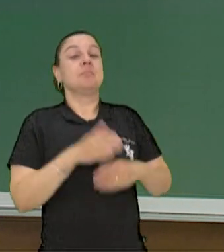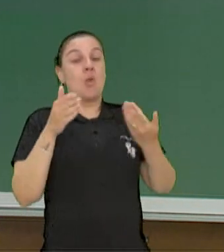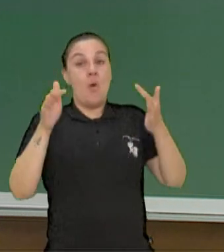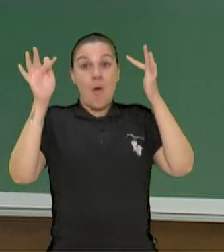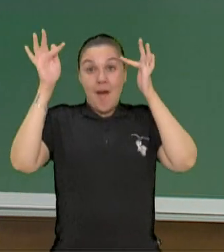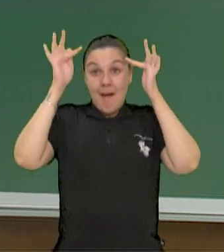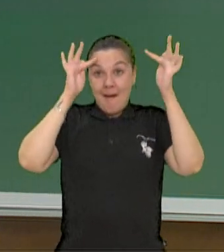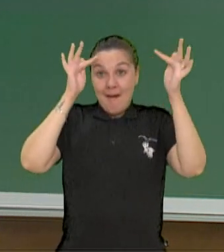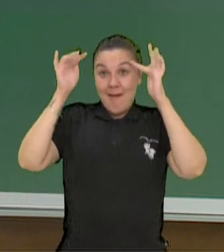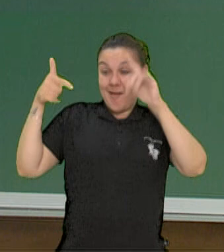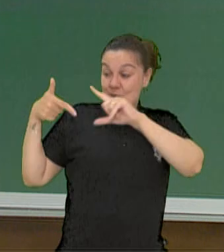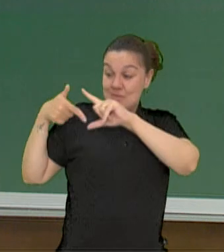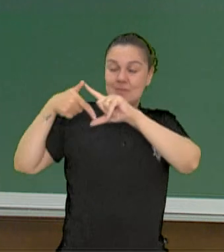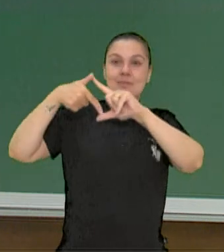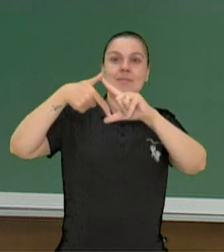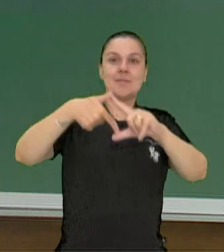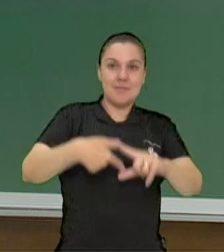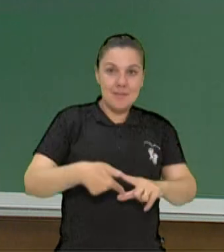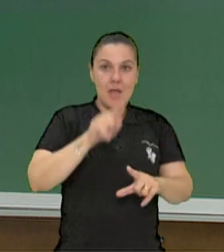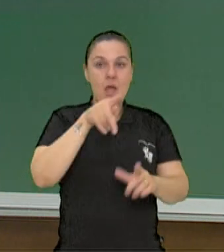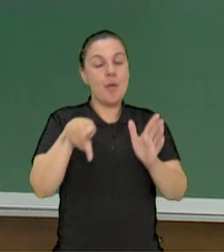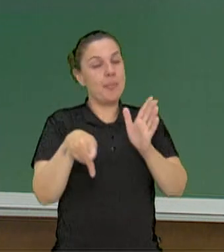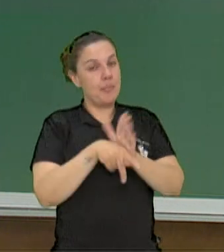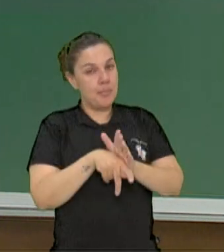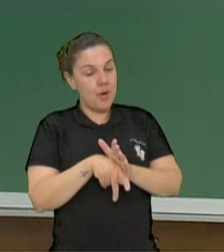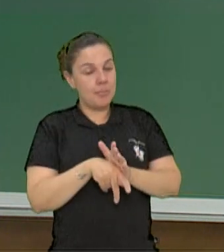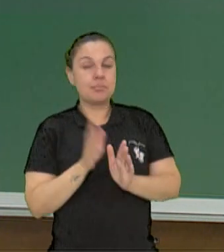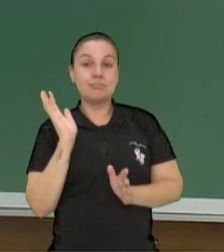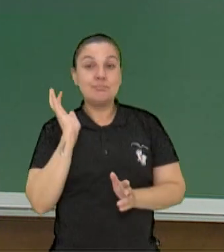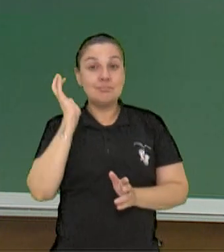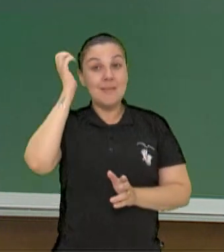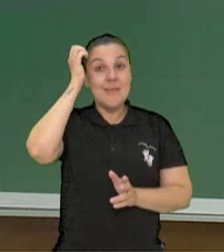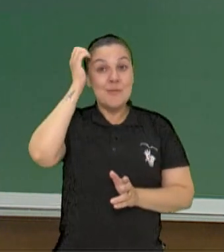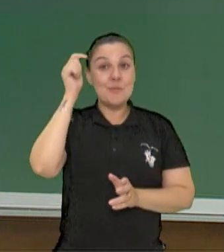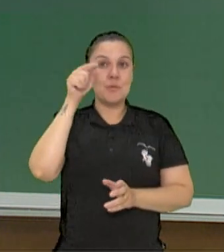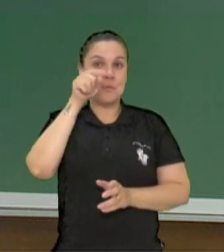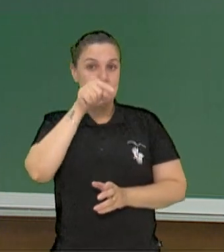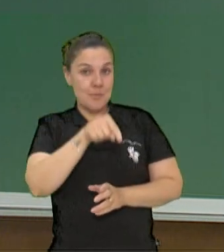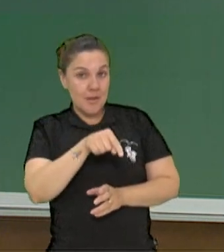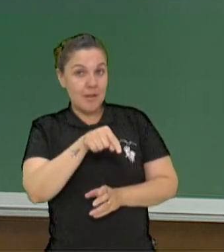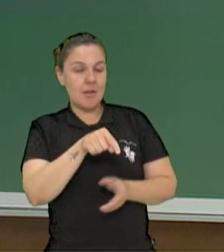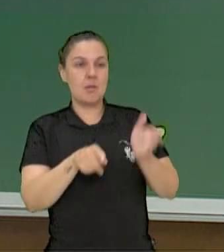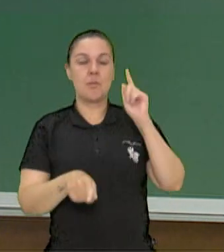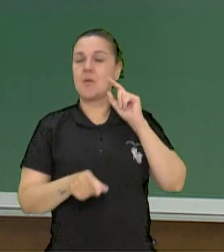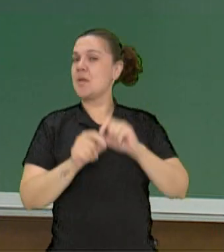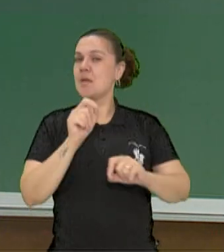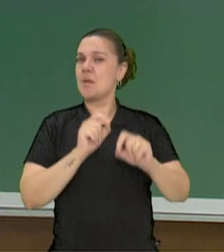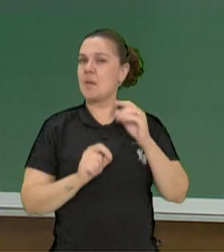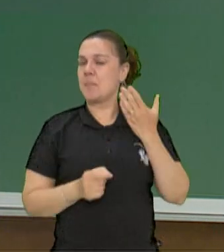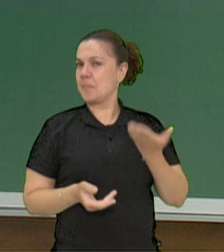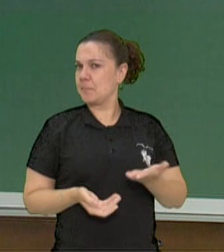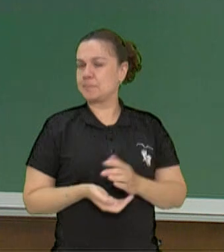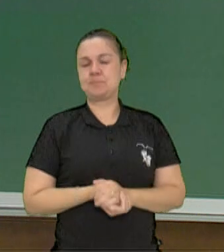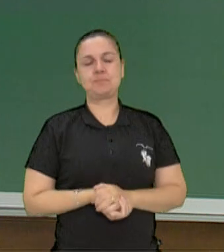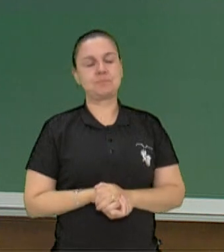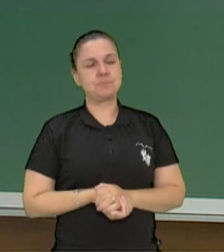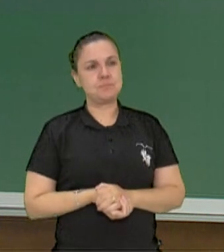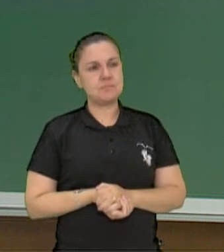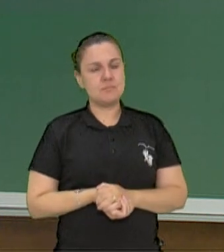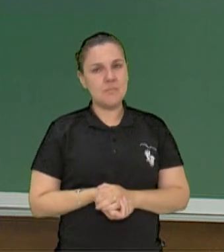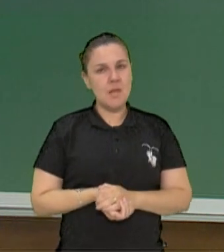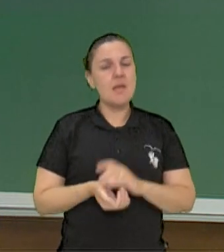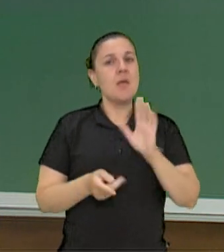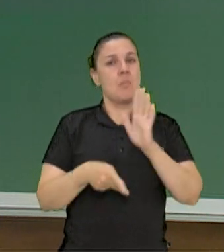teoria, pessoal, baseada na mecânica newtoniana. E a teoria clássica, ela pensava o seguinte, que a emissão